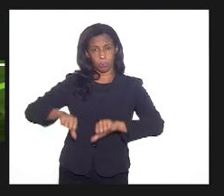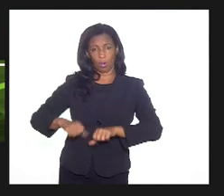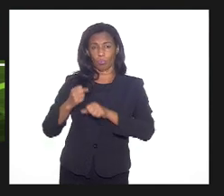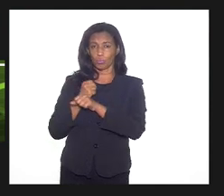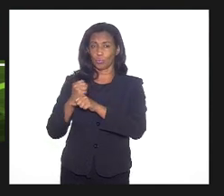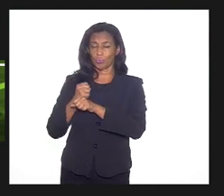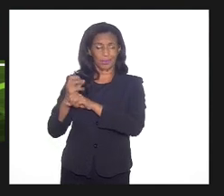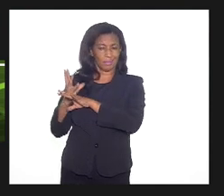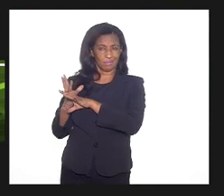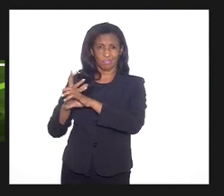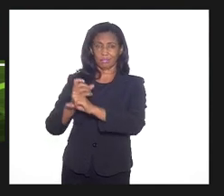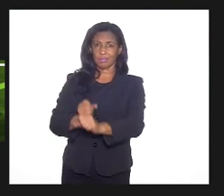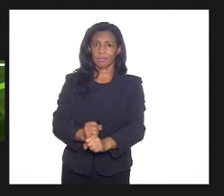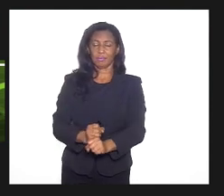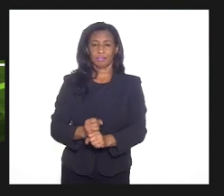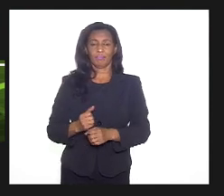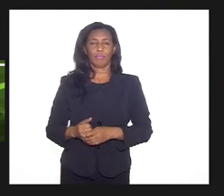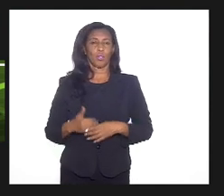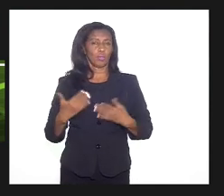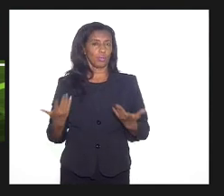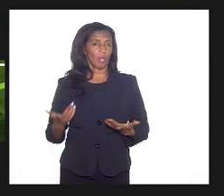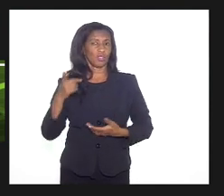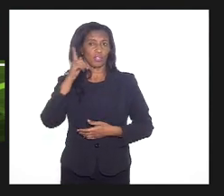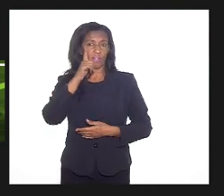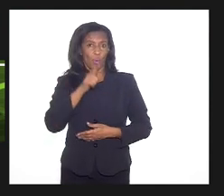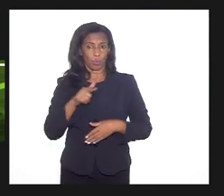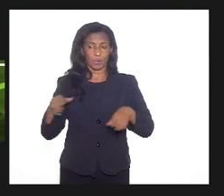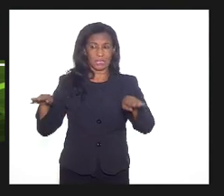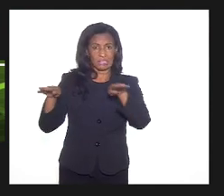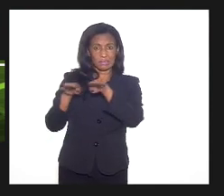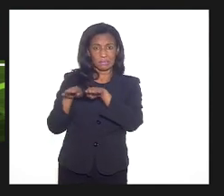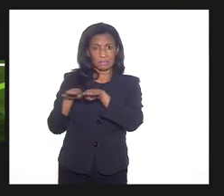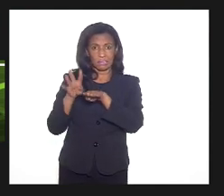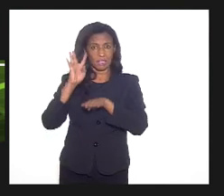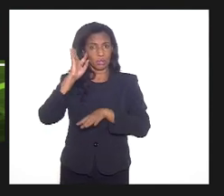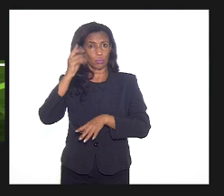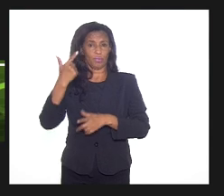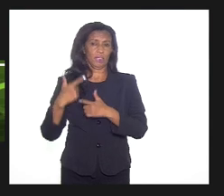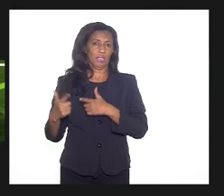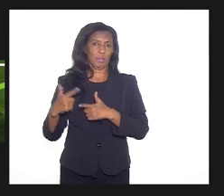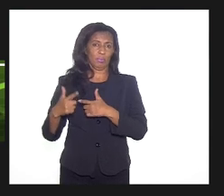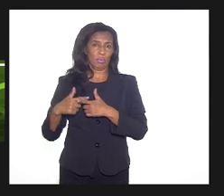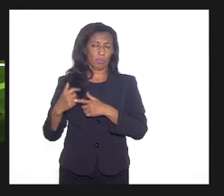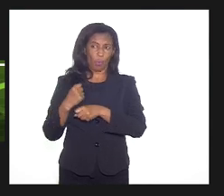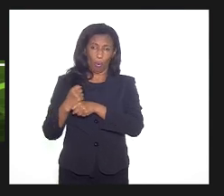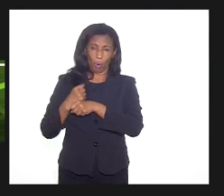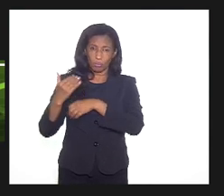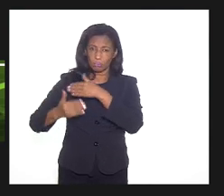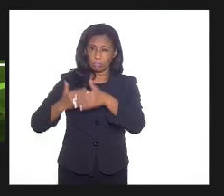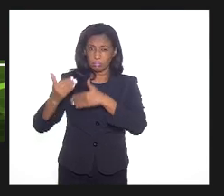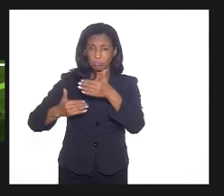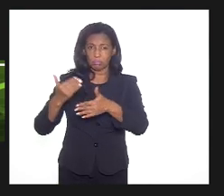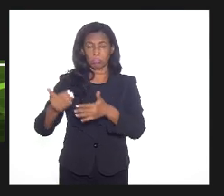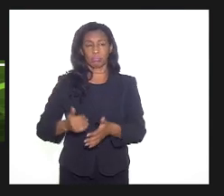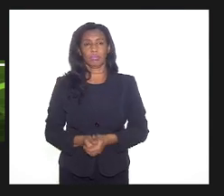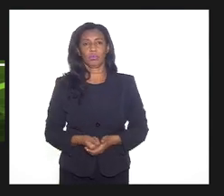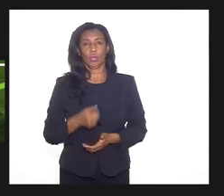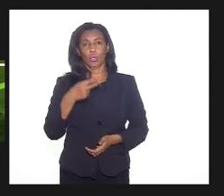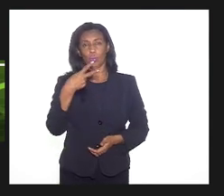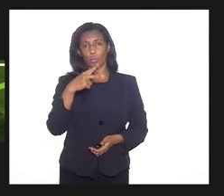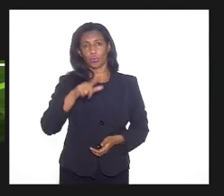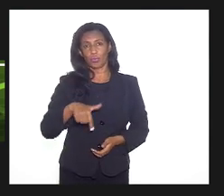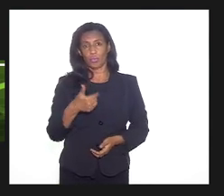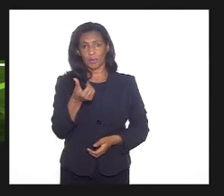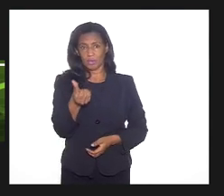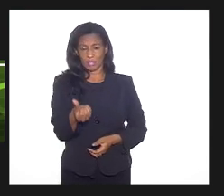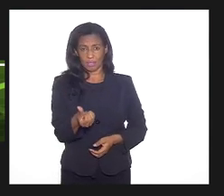aqui a gente vai conseguir equacionar esse problema. Nós tivemos um resultado negativo de 2,6